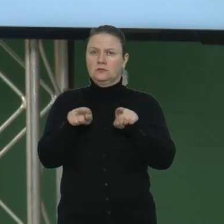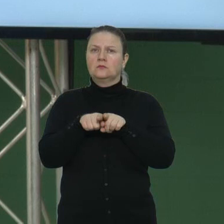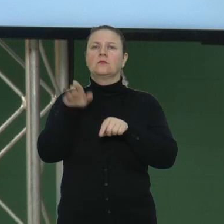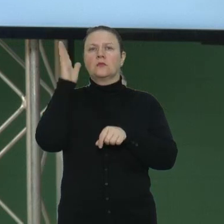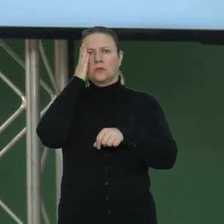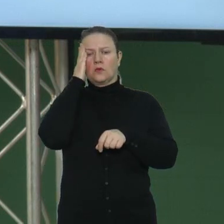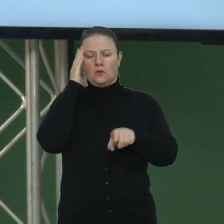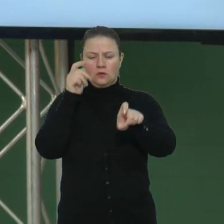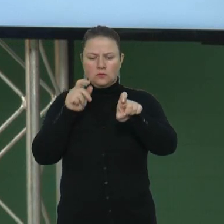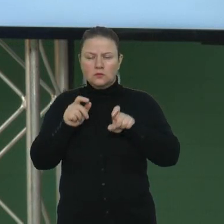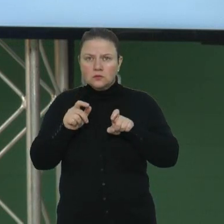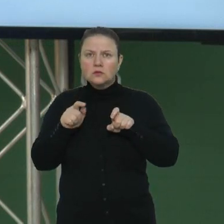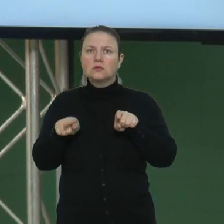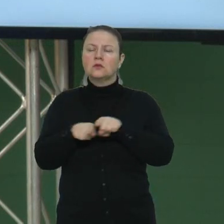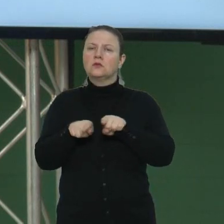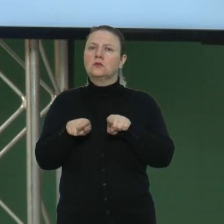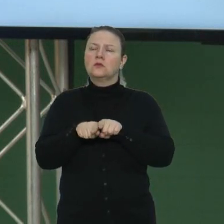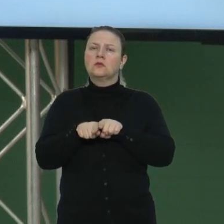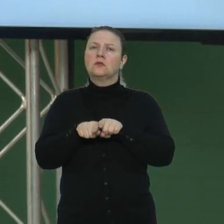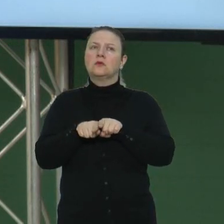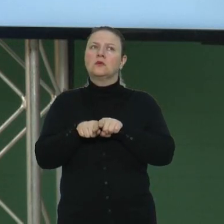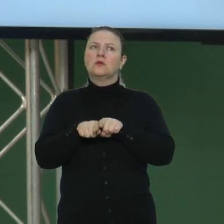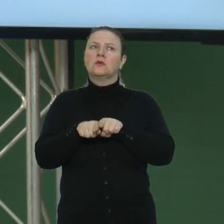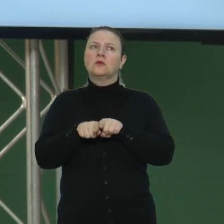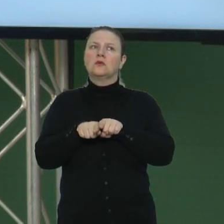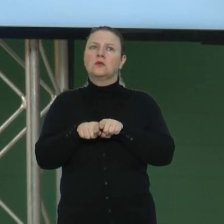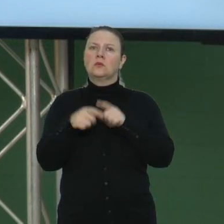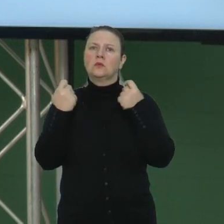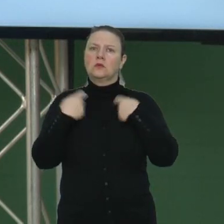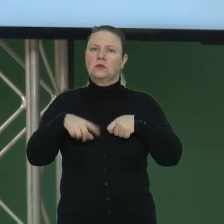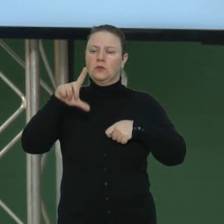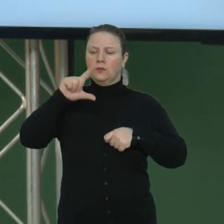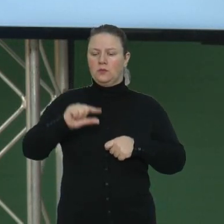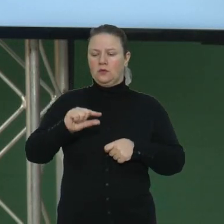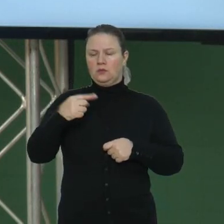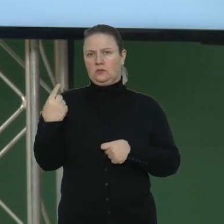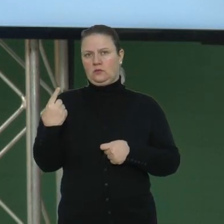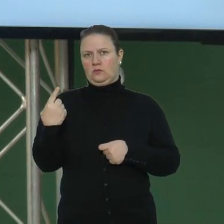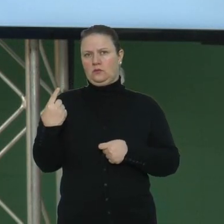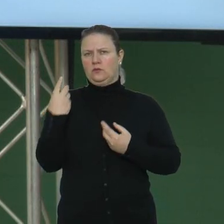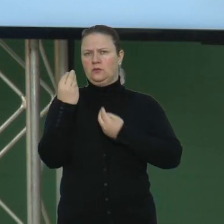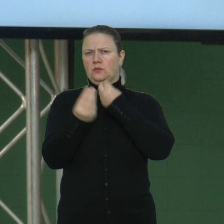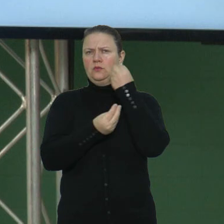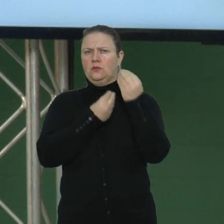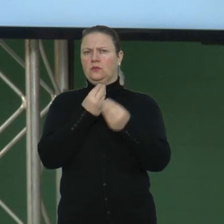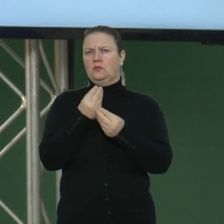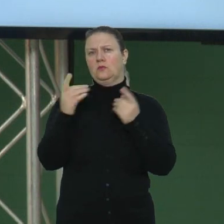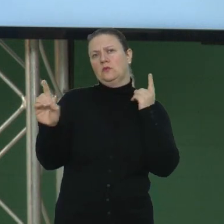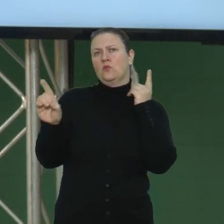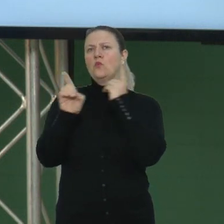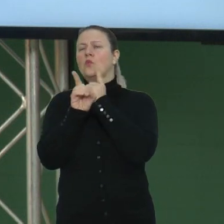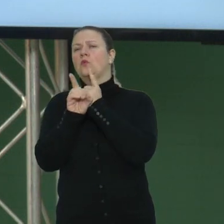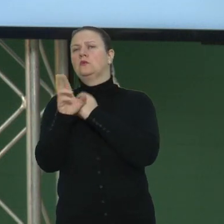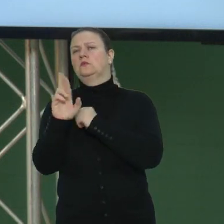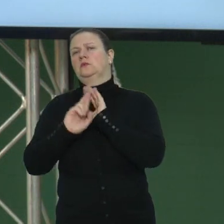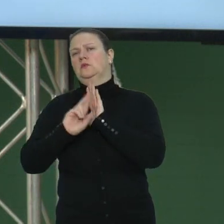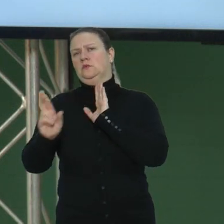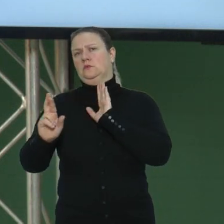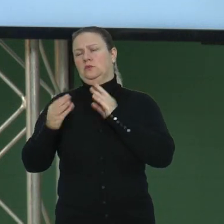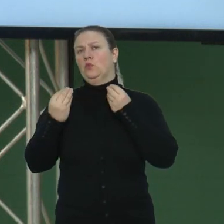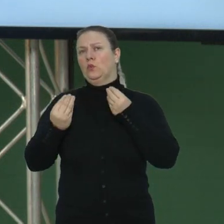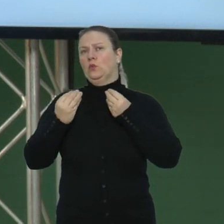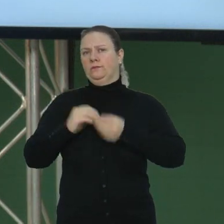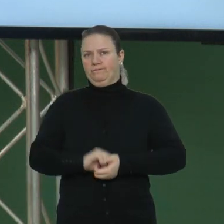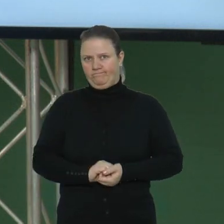o x, lá da minha propriedade, ele tem que ser o quê? Menor do que 1. Como que eu vou fazer para chegar no resultado de x próximo a